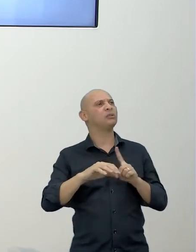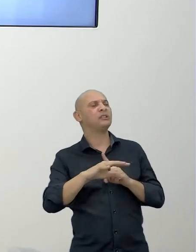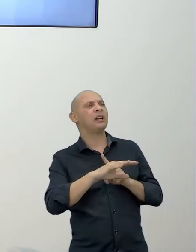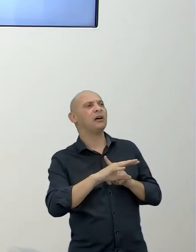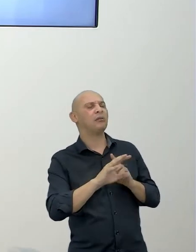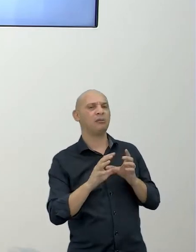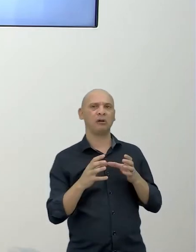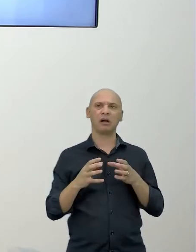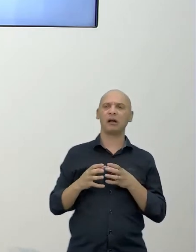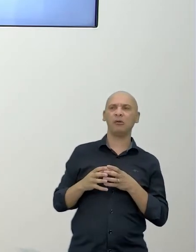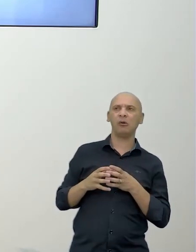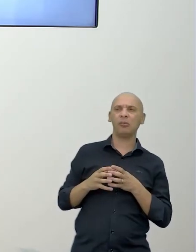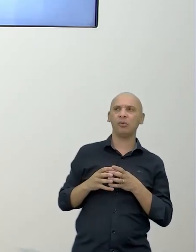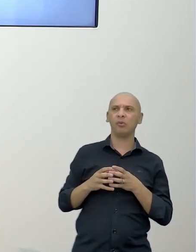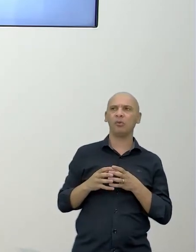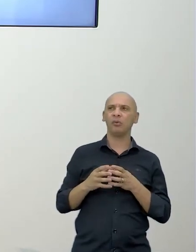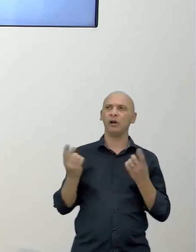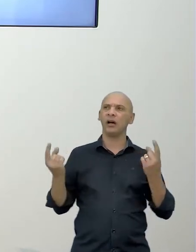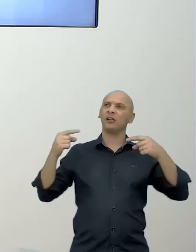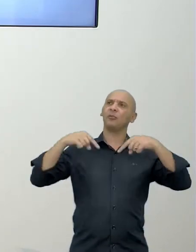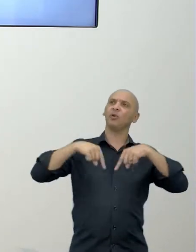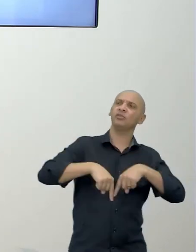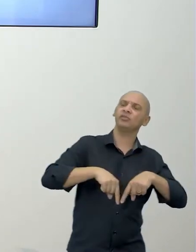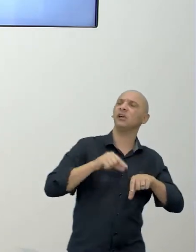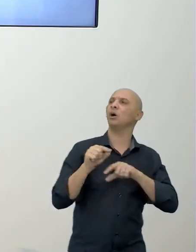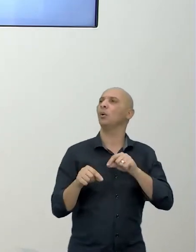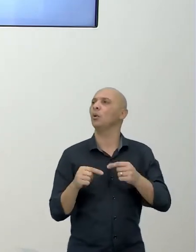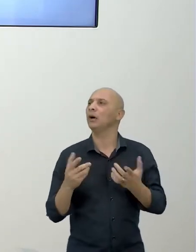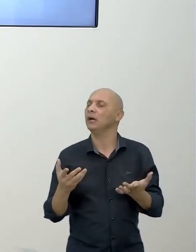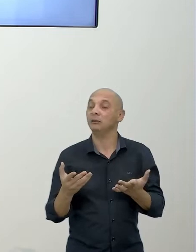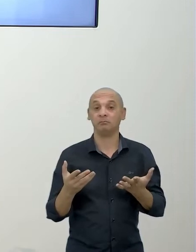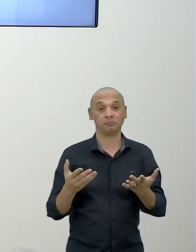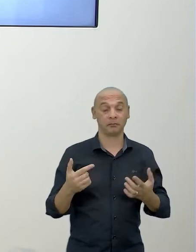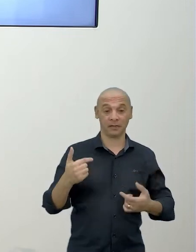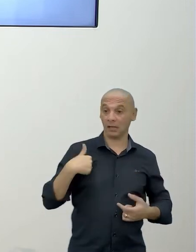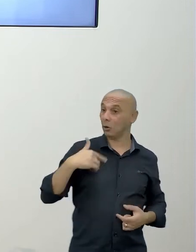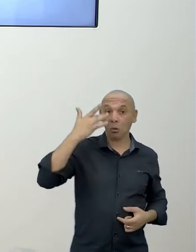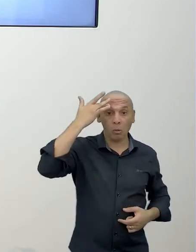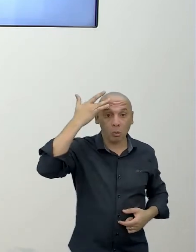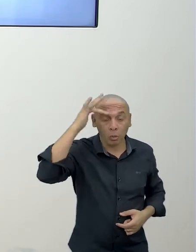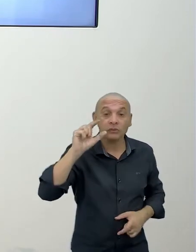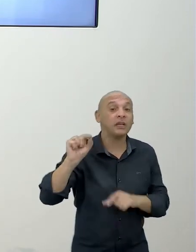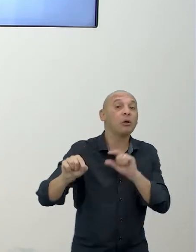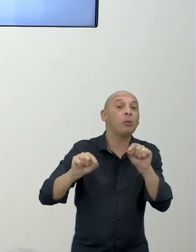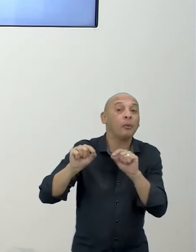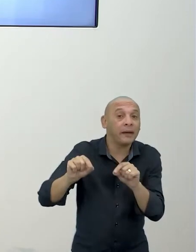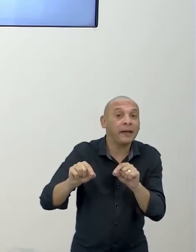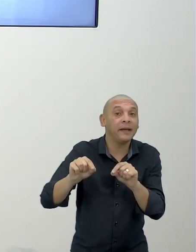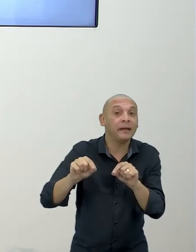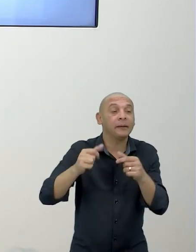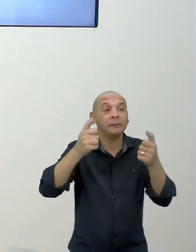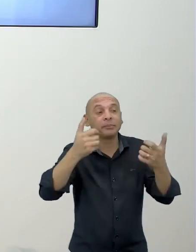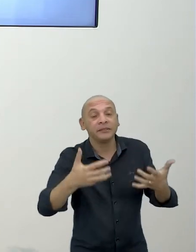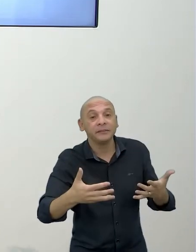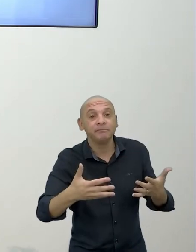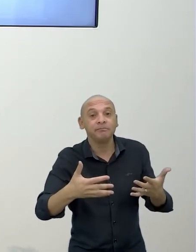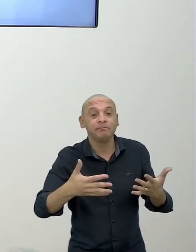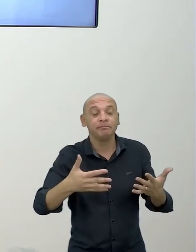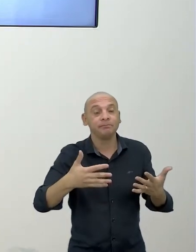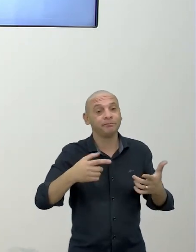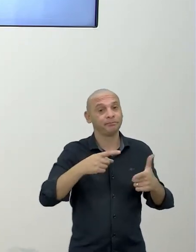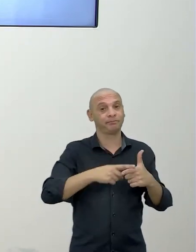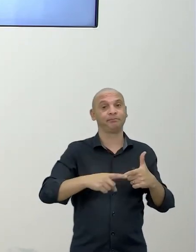sociologia do trabalho? Você vai falar sobre cultura? Você vai falar sobre relações sociais, grupos sociais, socialização, antropologia? O que você vai falar?